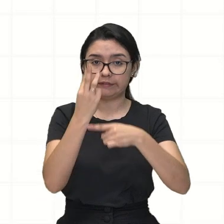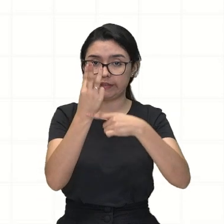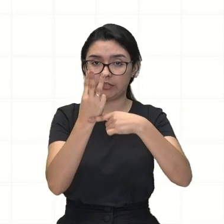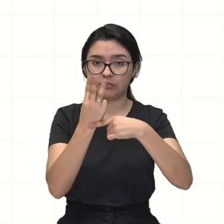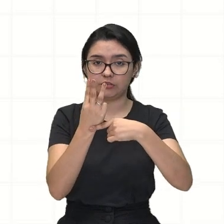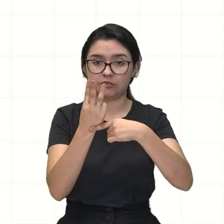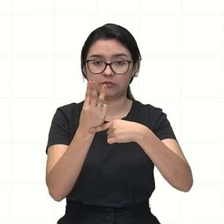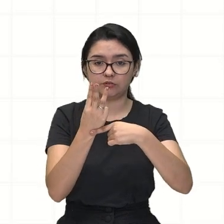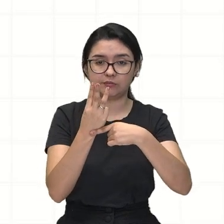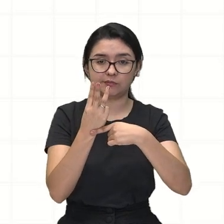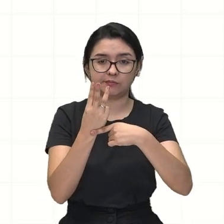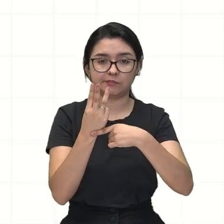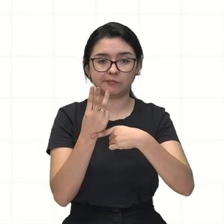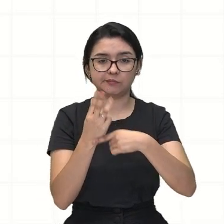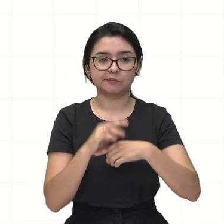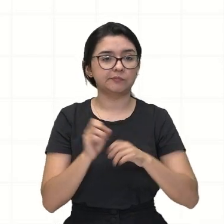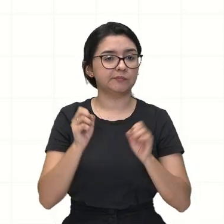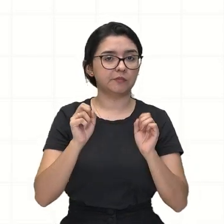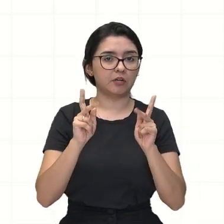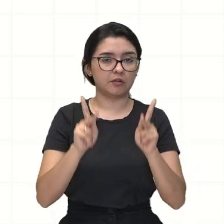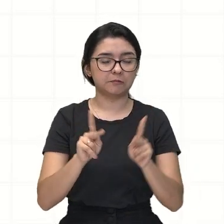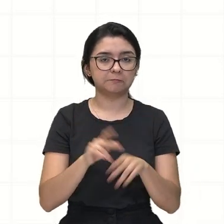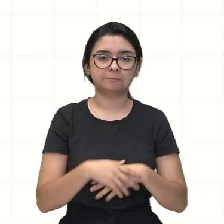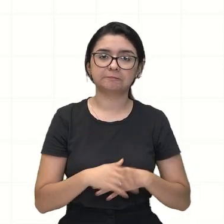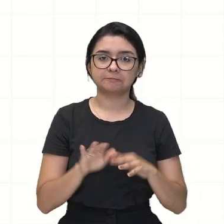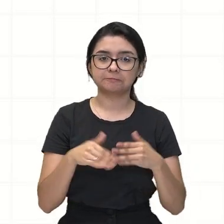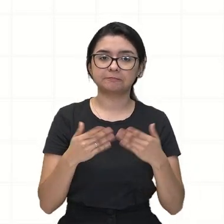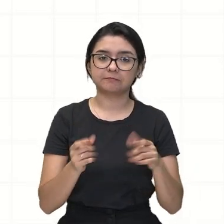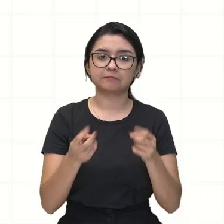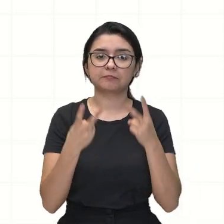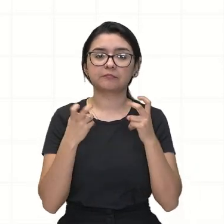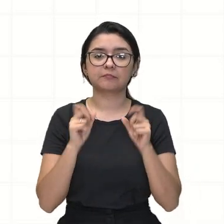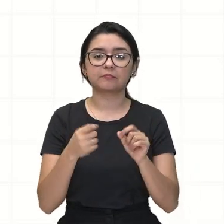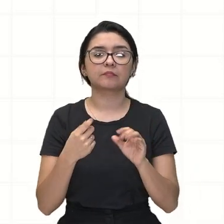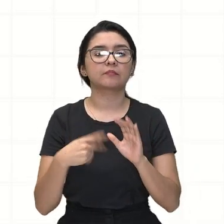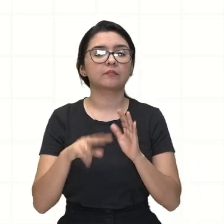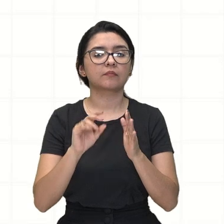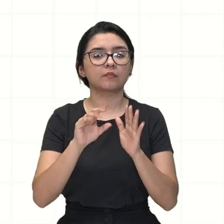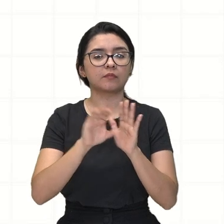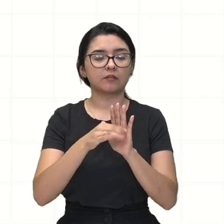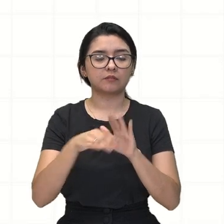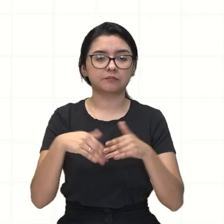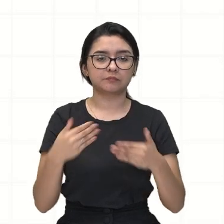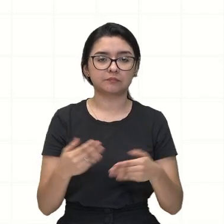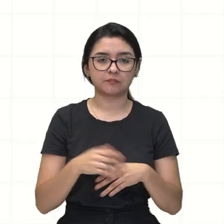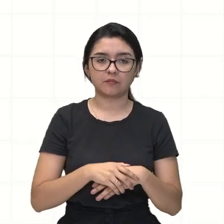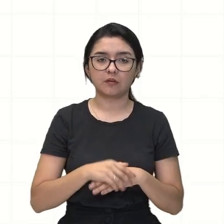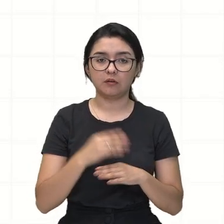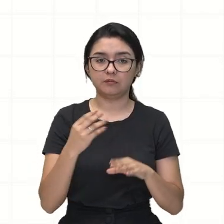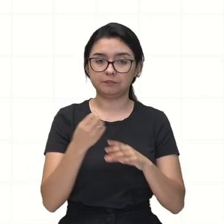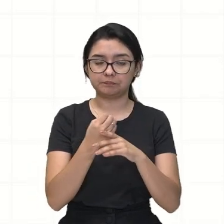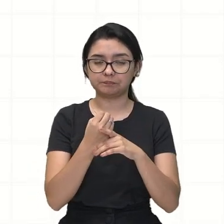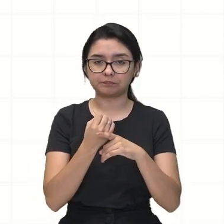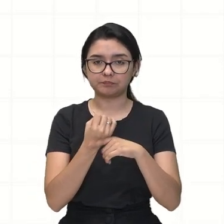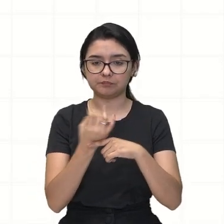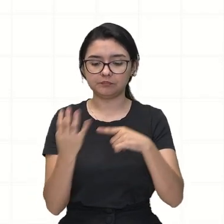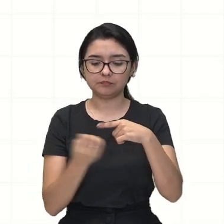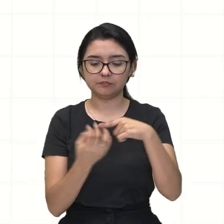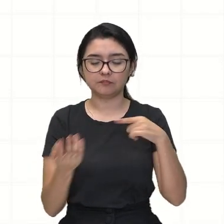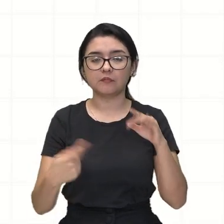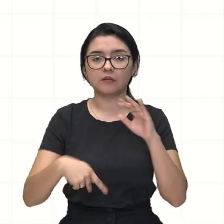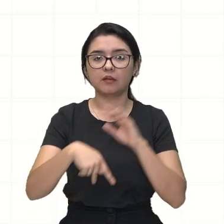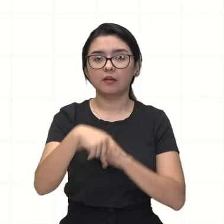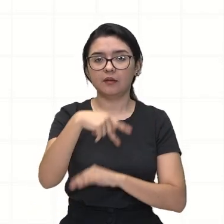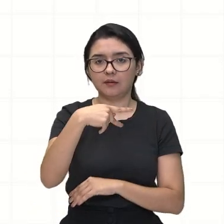3 partes. Tudo bem? Então, olha a definição. Uma fração é considerada própria